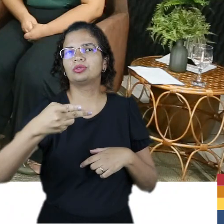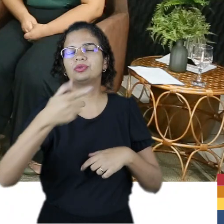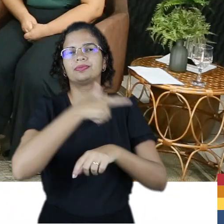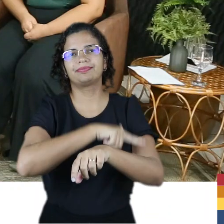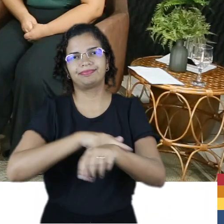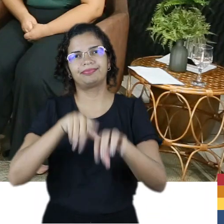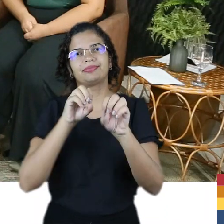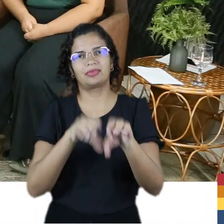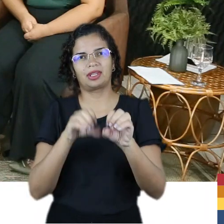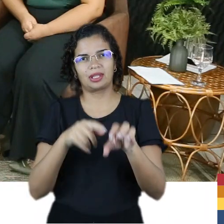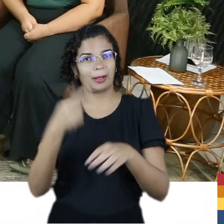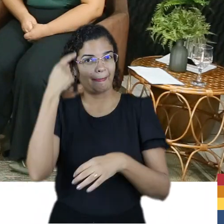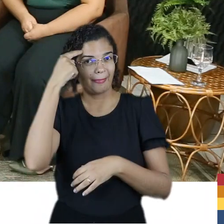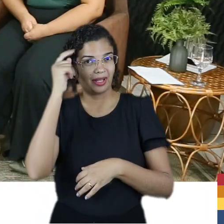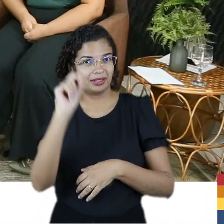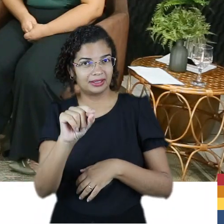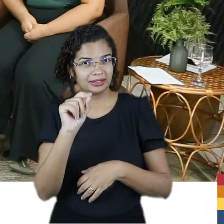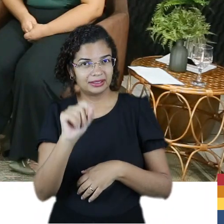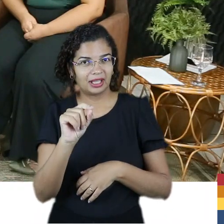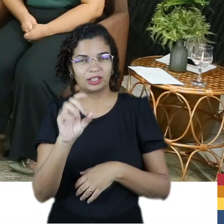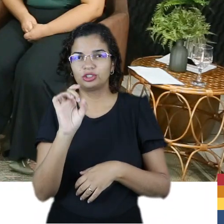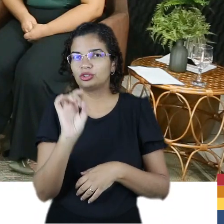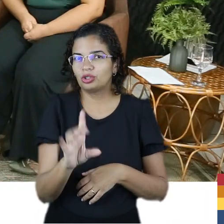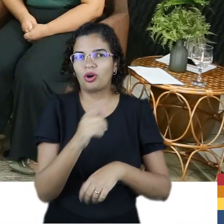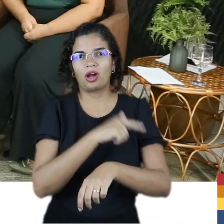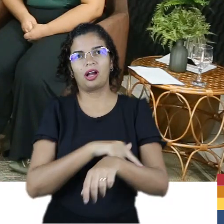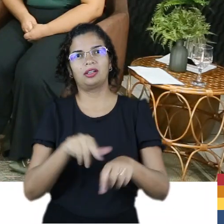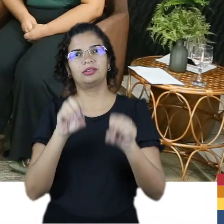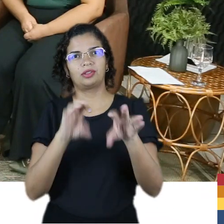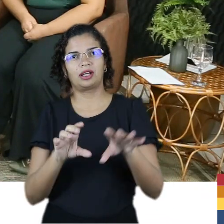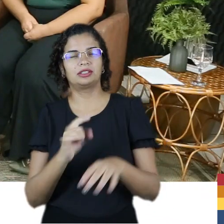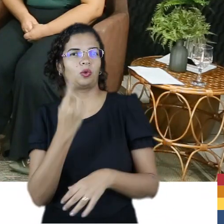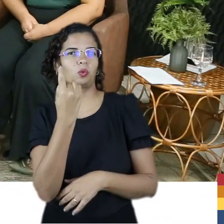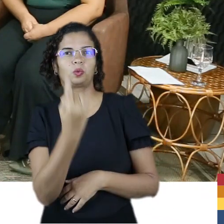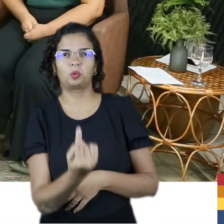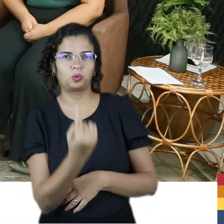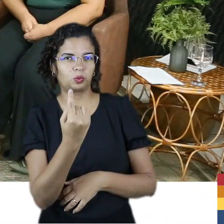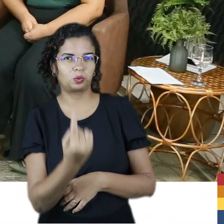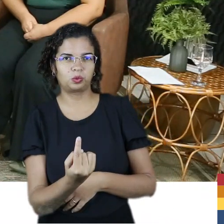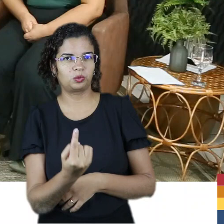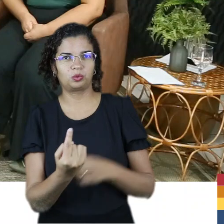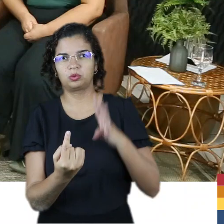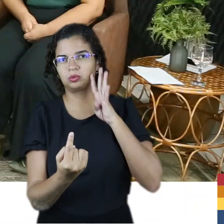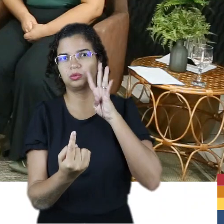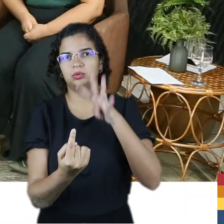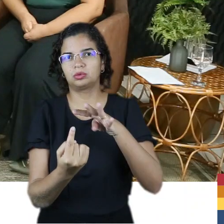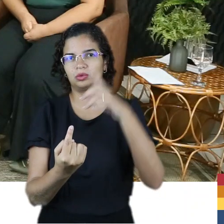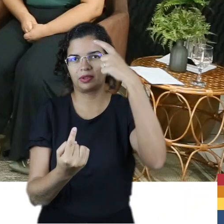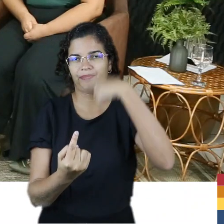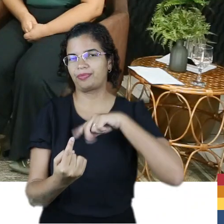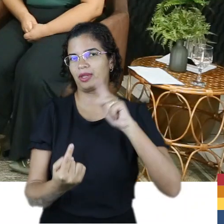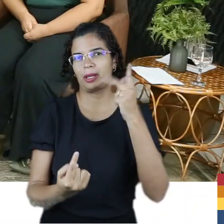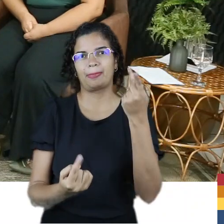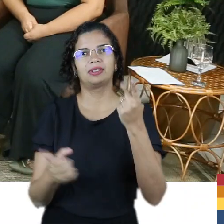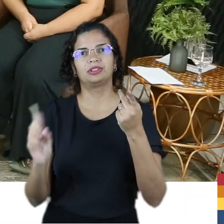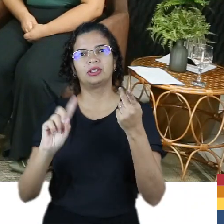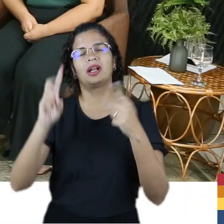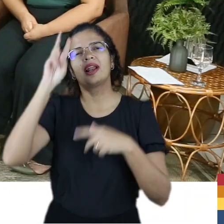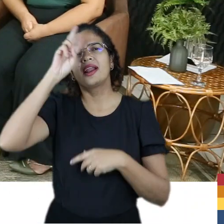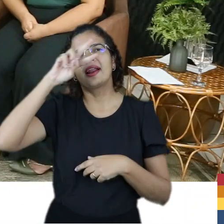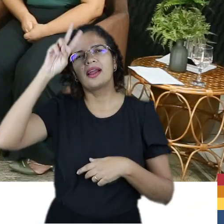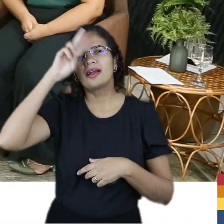quando a gente pensa que a nossa base econômica as nossas relações sociais construídas nessa base elas são